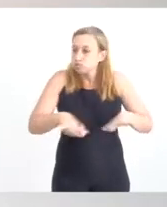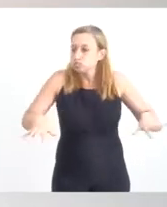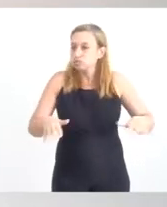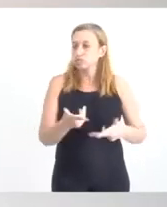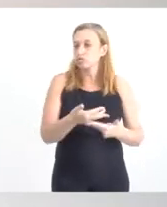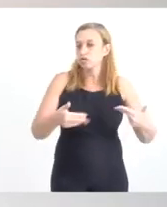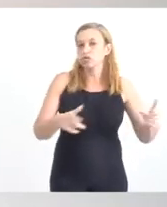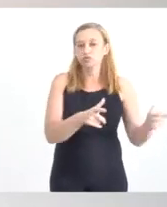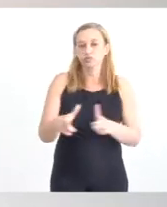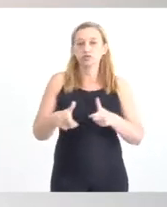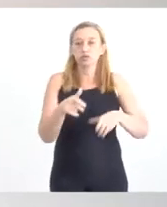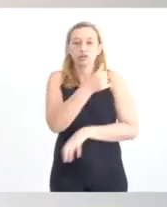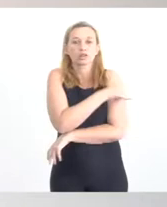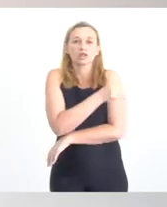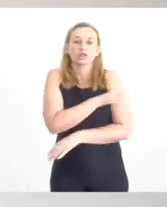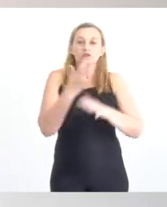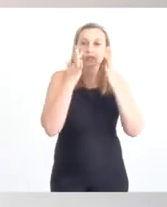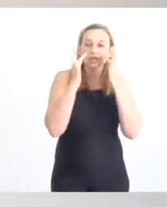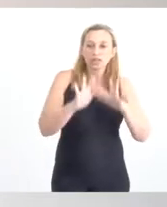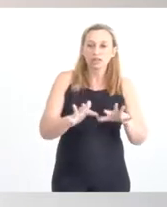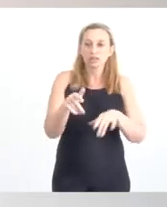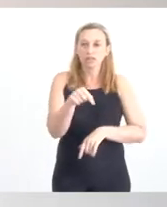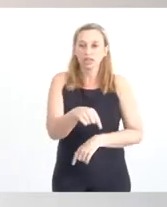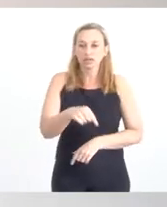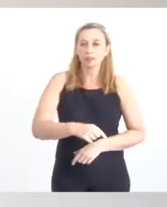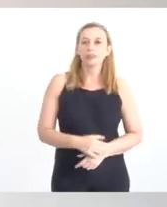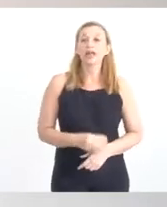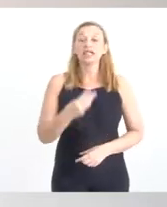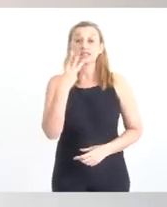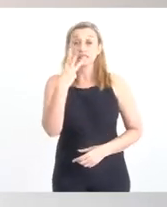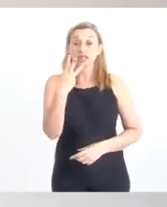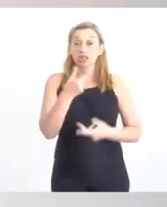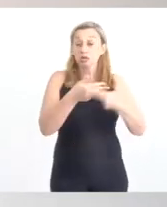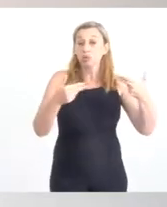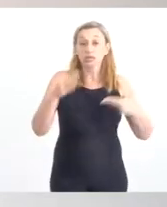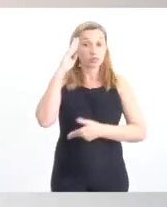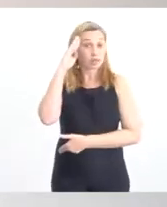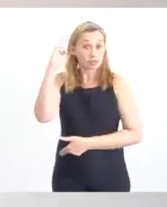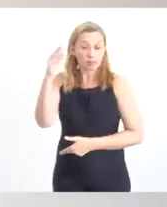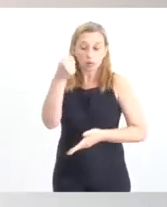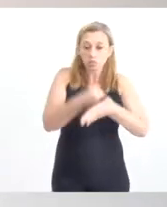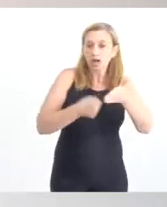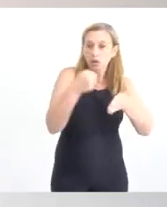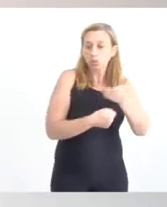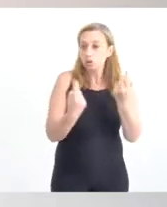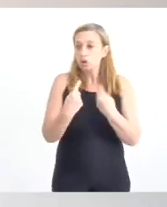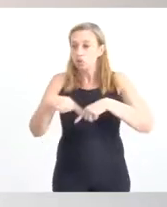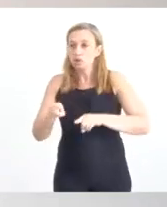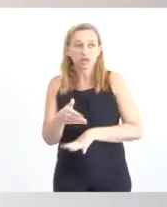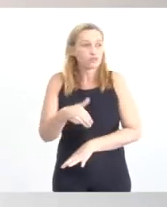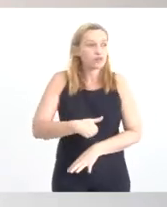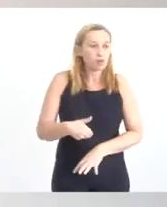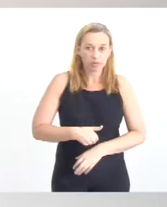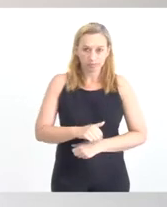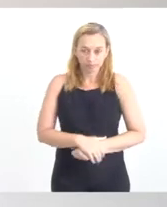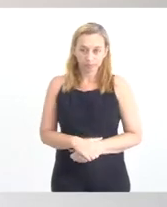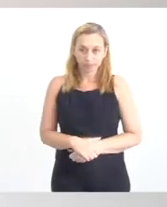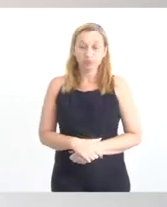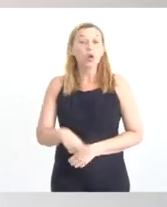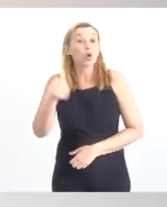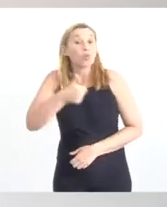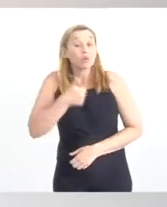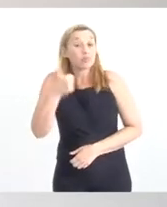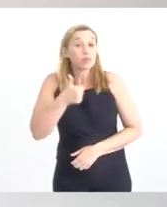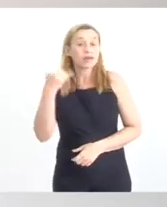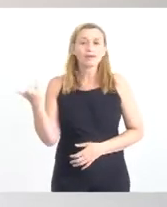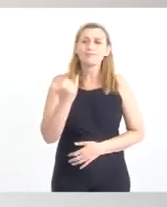Janeiro e eu queria chamar atenção para três pontos cruciais na luta contra a fome né o